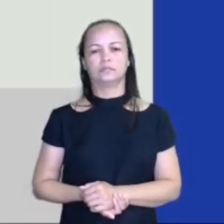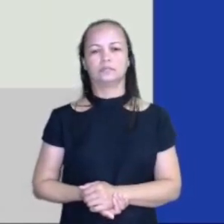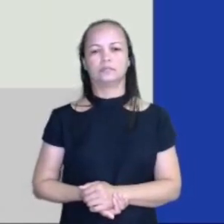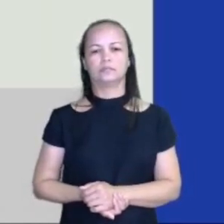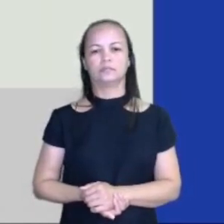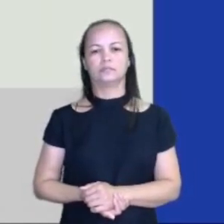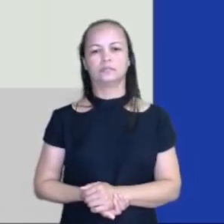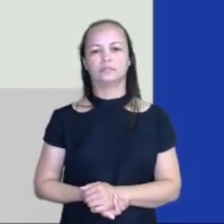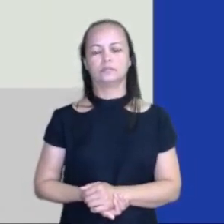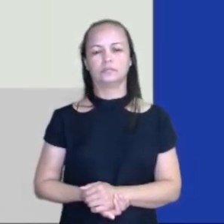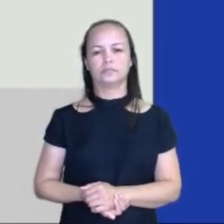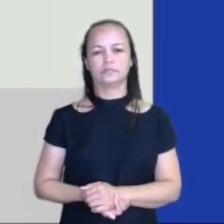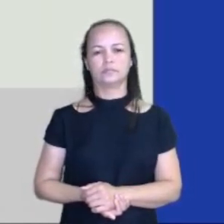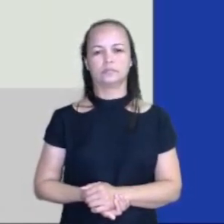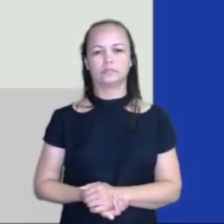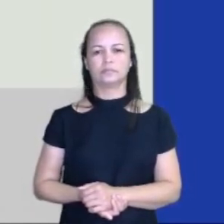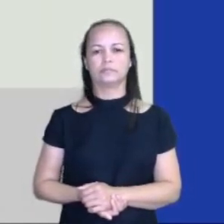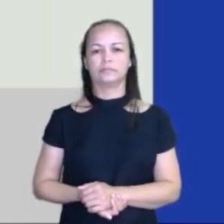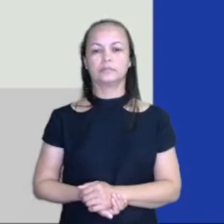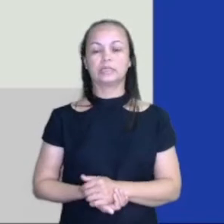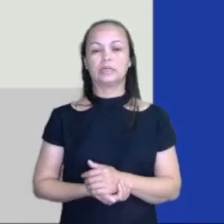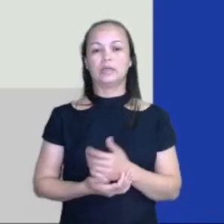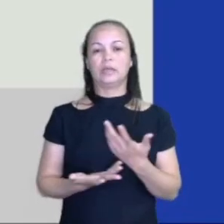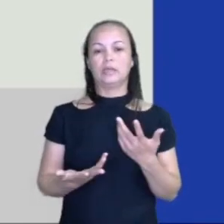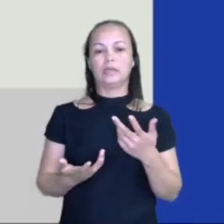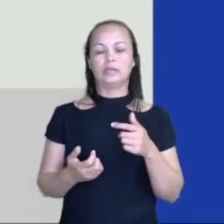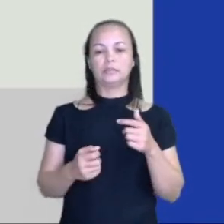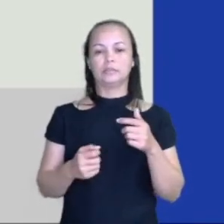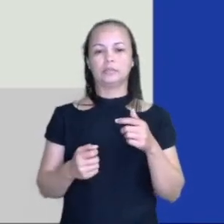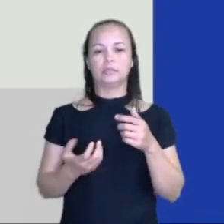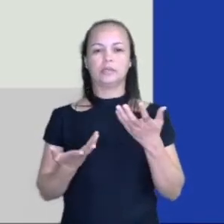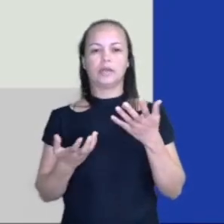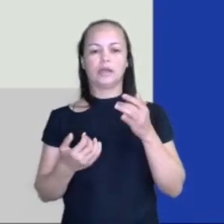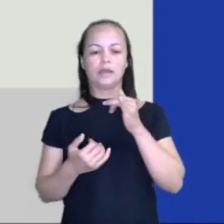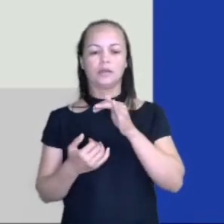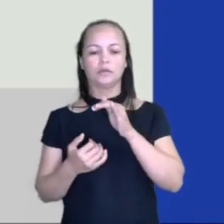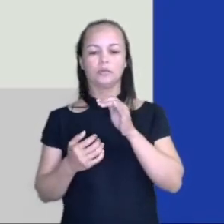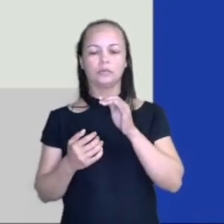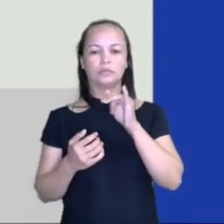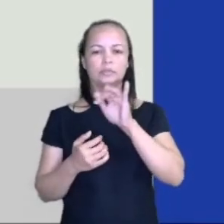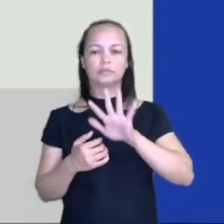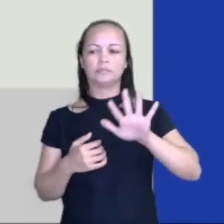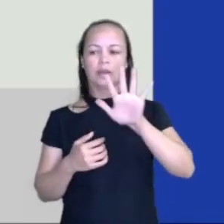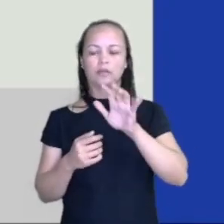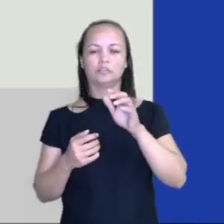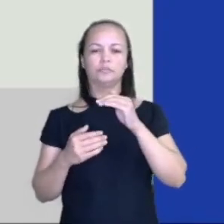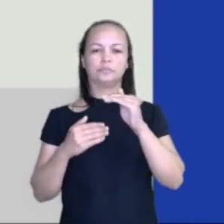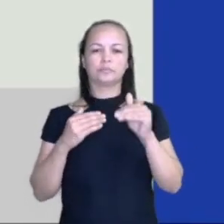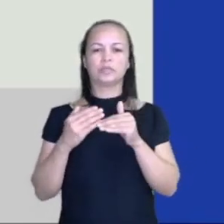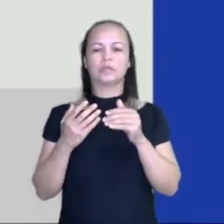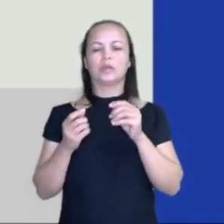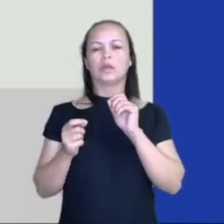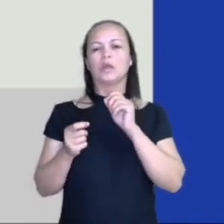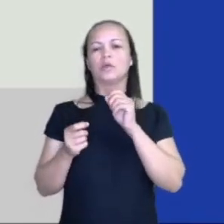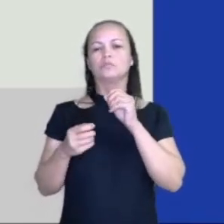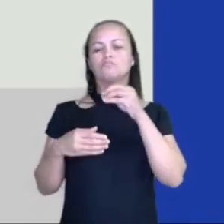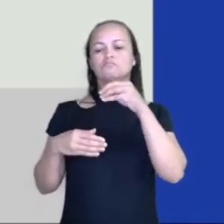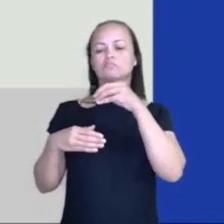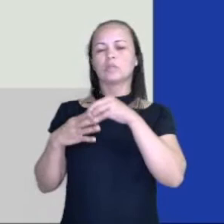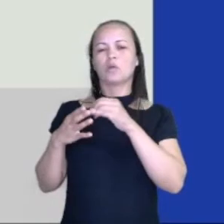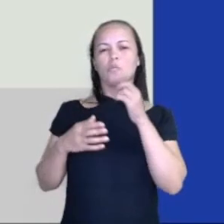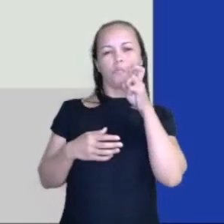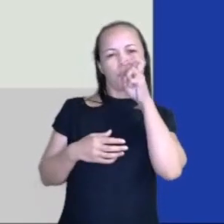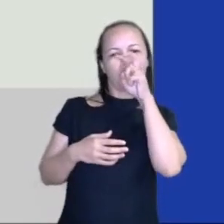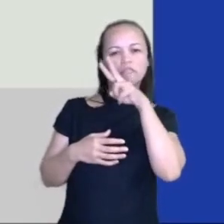seguinte e entre os equipamentos abaixo qual funciona por ação de uma